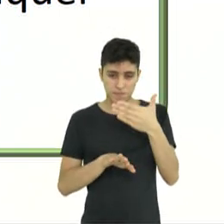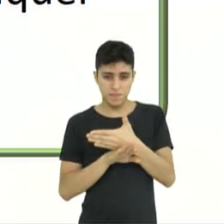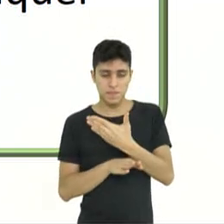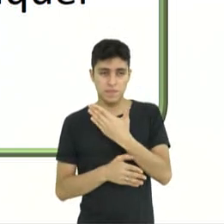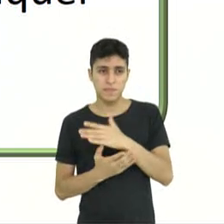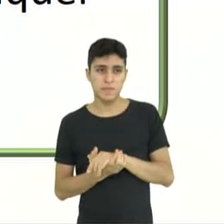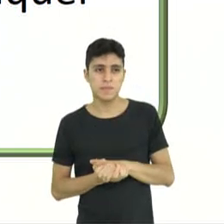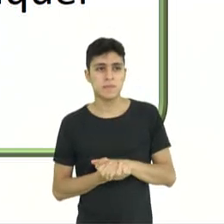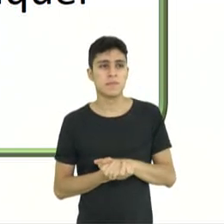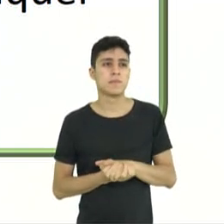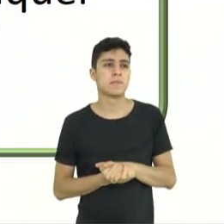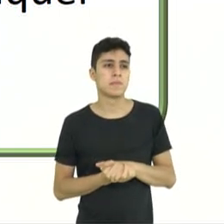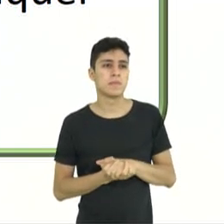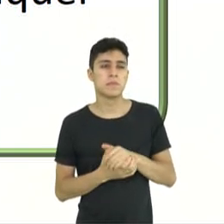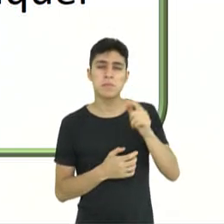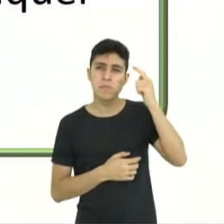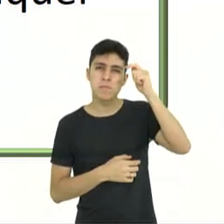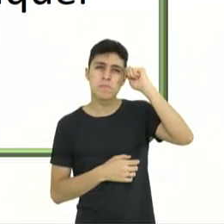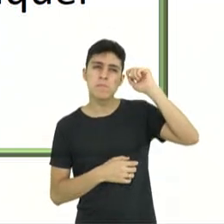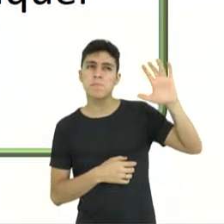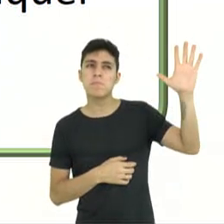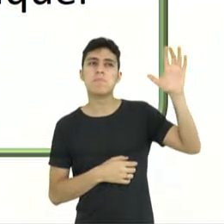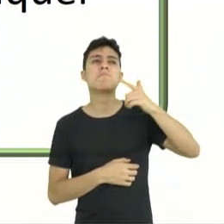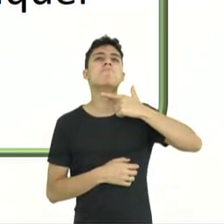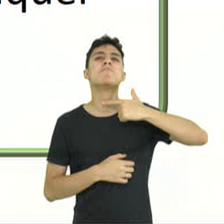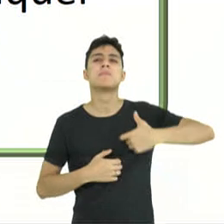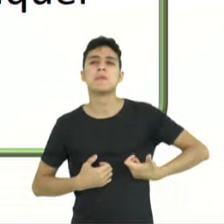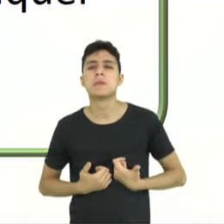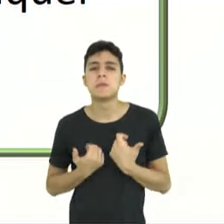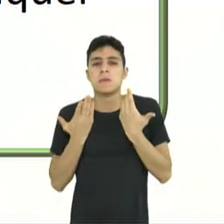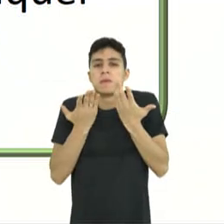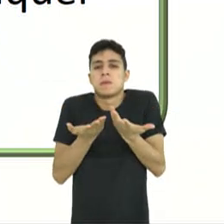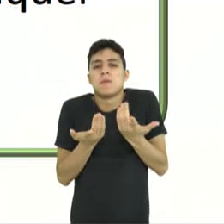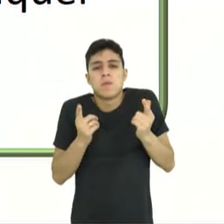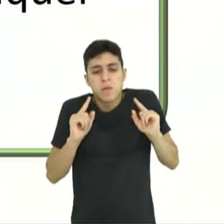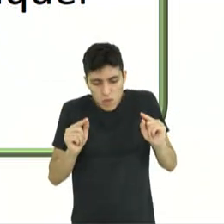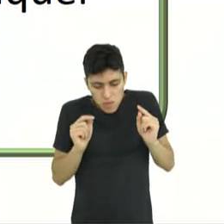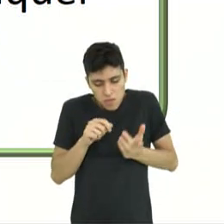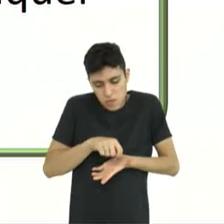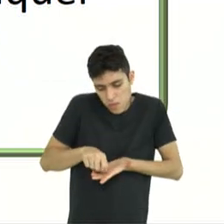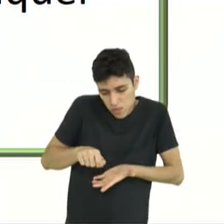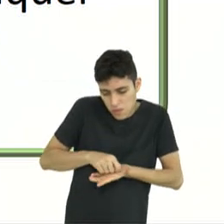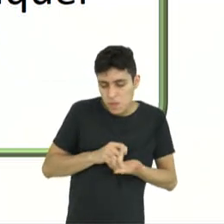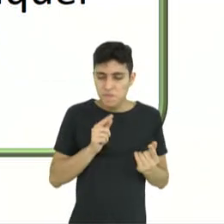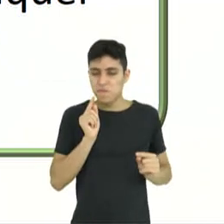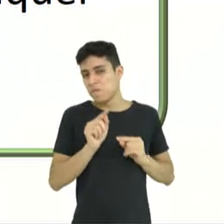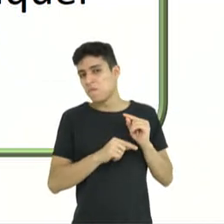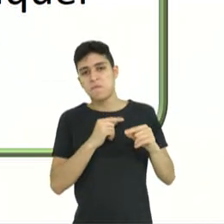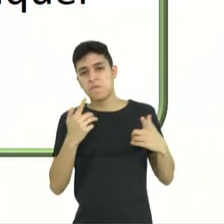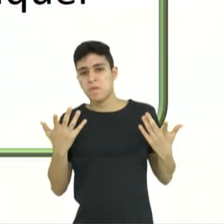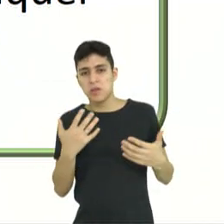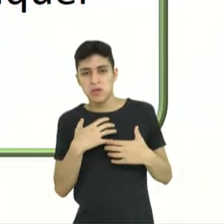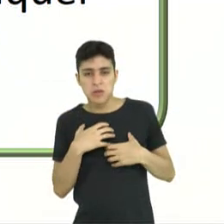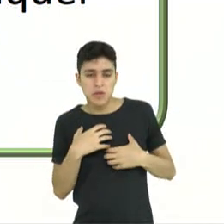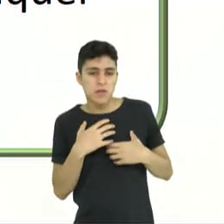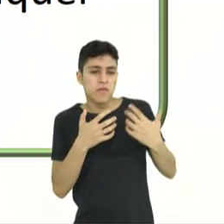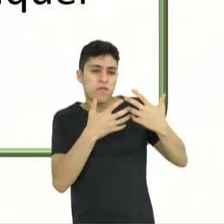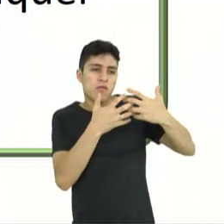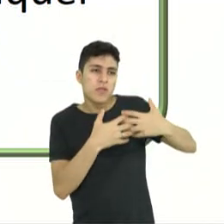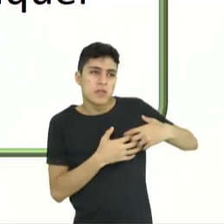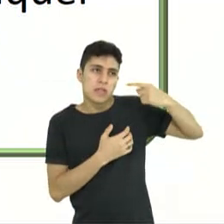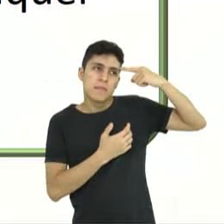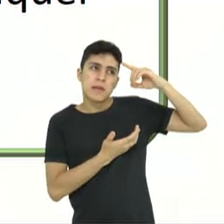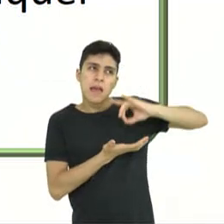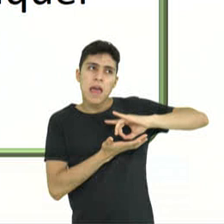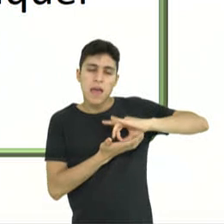automatismo psíquico puro do qual pretende exprimir verbal mente ou por escrito ou de qualquer outra maneira o funcionamento do